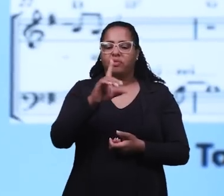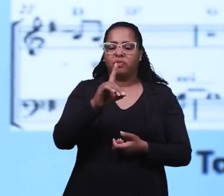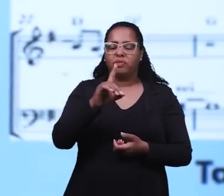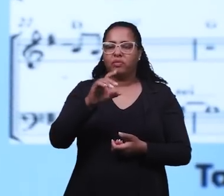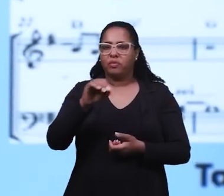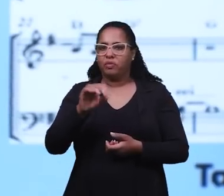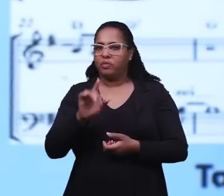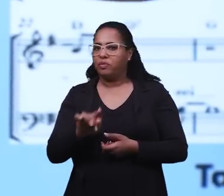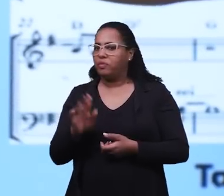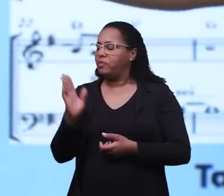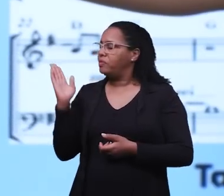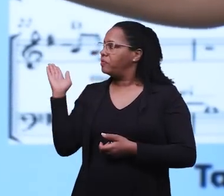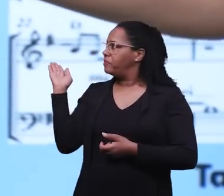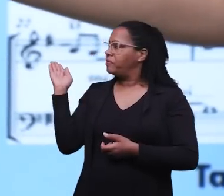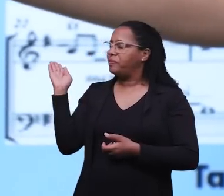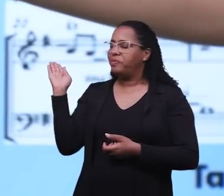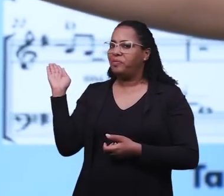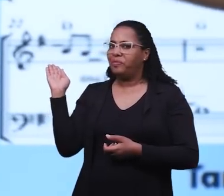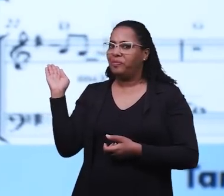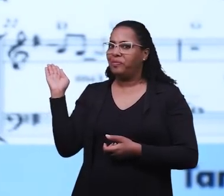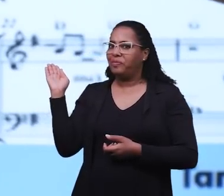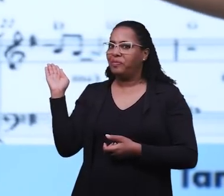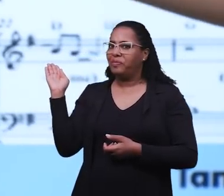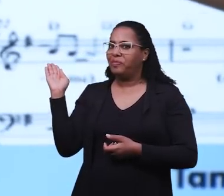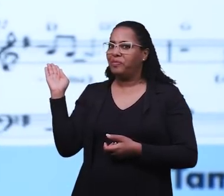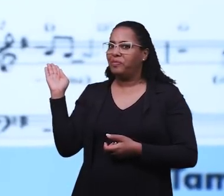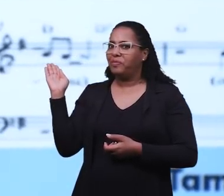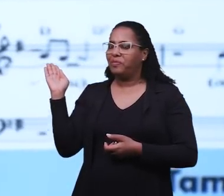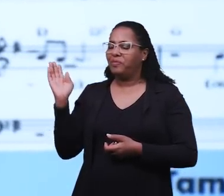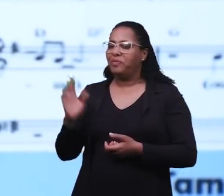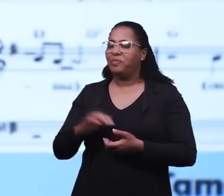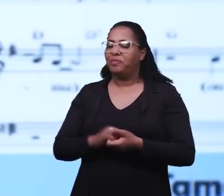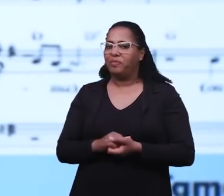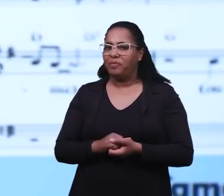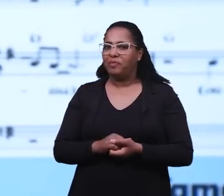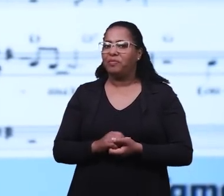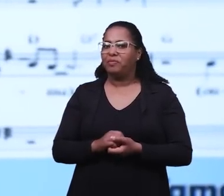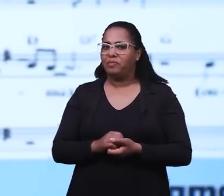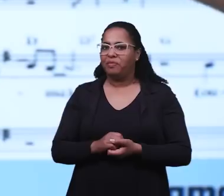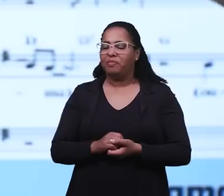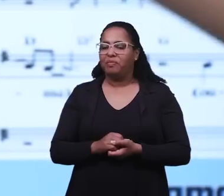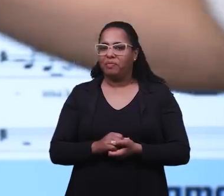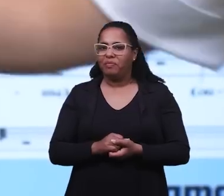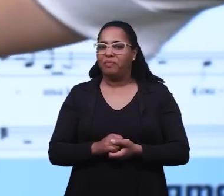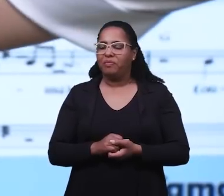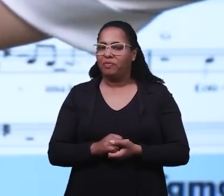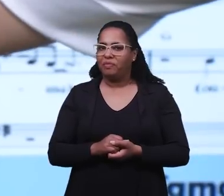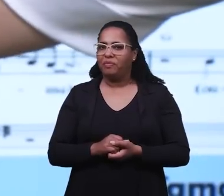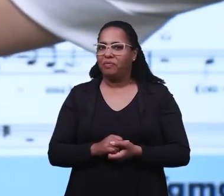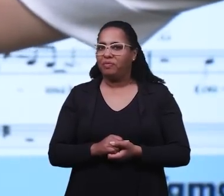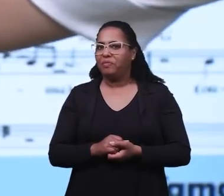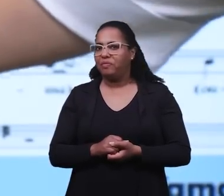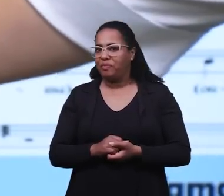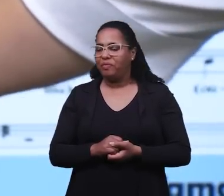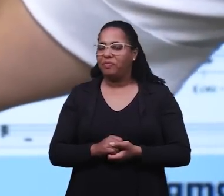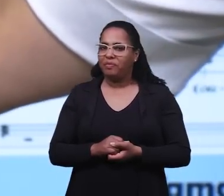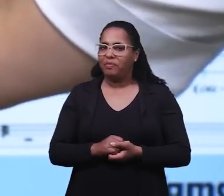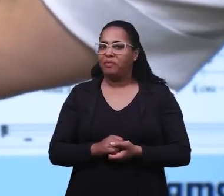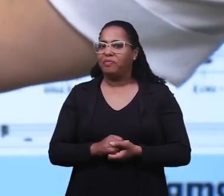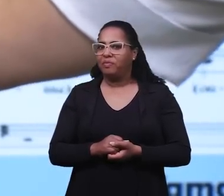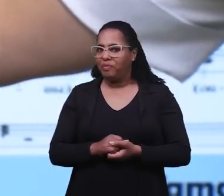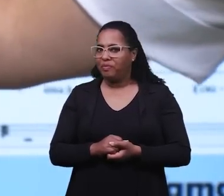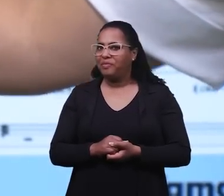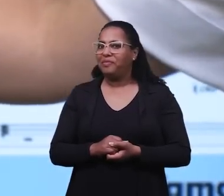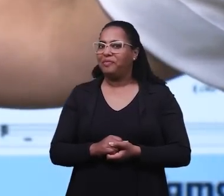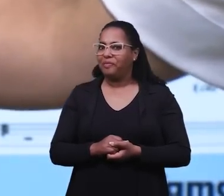Dó, dó, fá, fá, fá, lá, ré, sol, sol, fá, mi, ré,